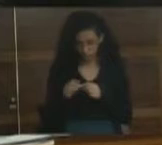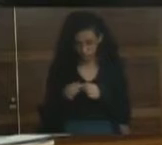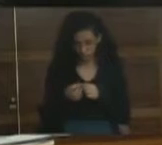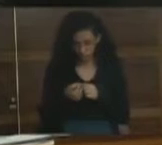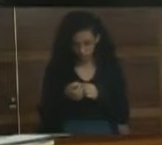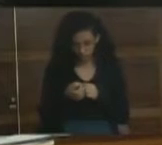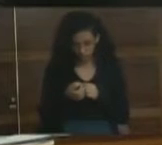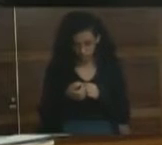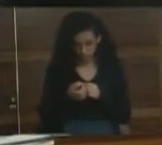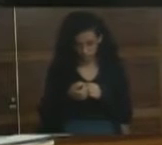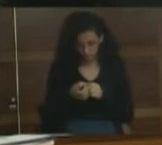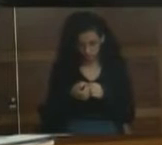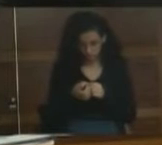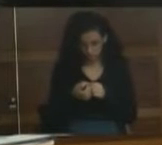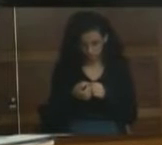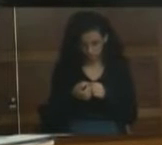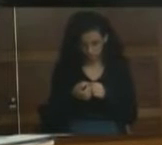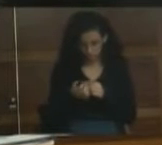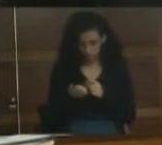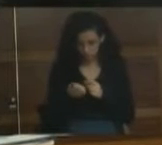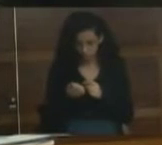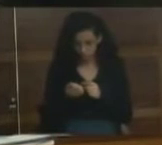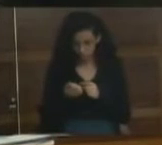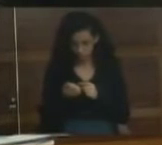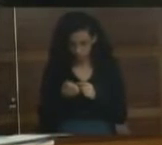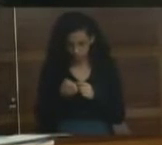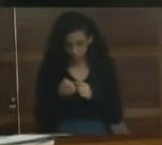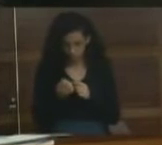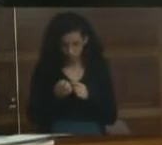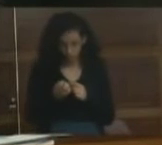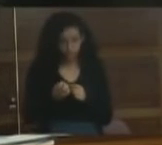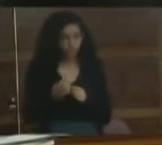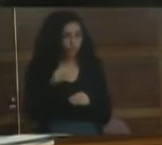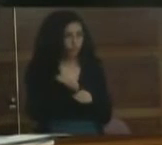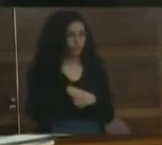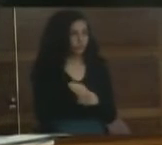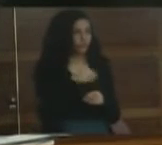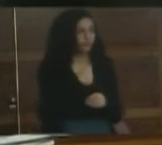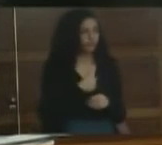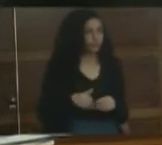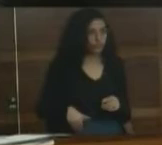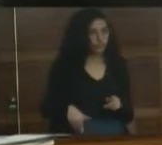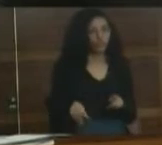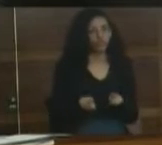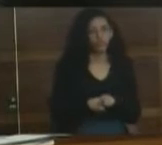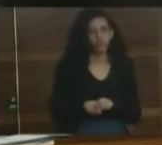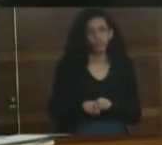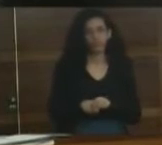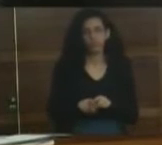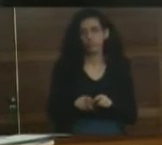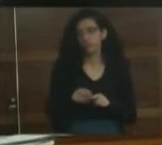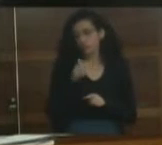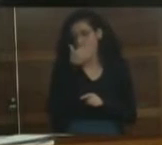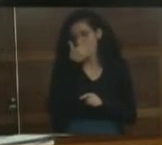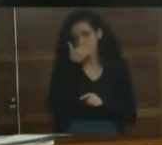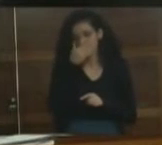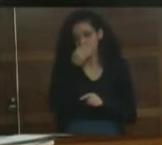resto do georreferenciamento o recadastramento municipal tá vendo a secretária o governo também né